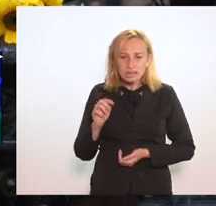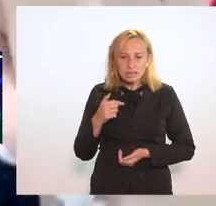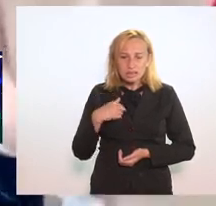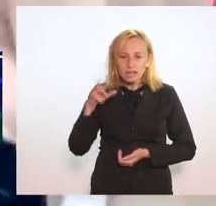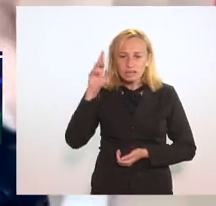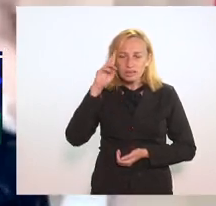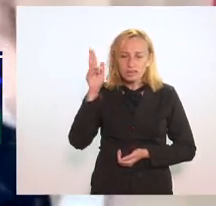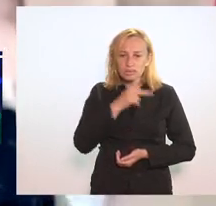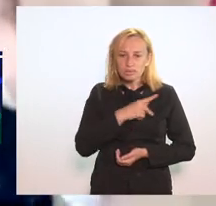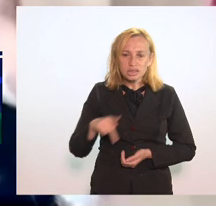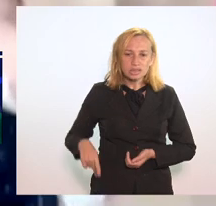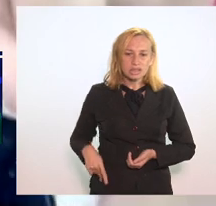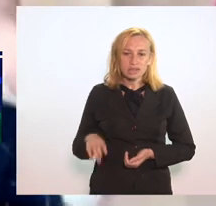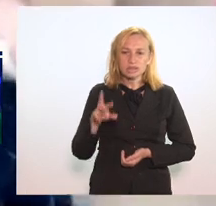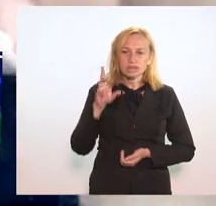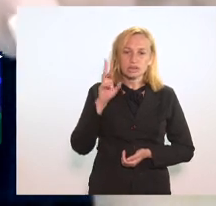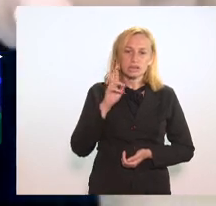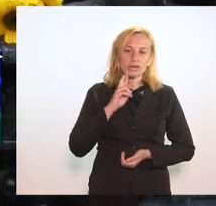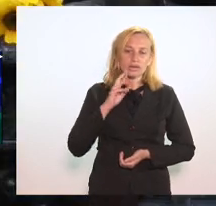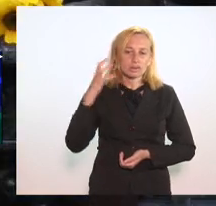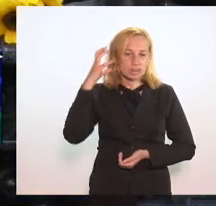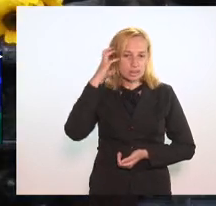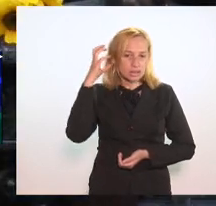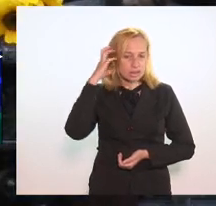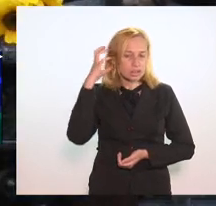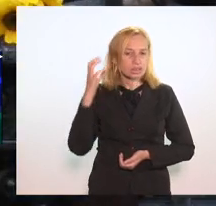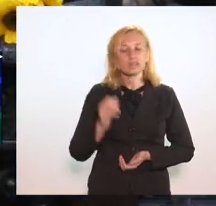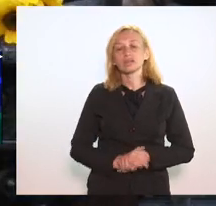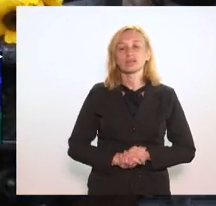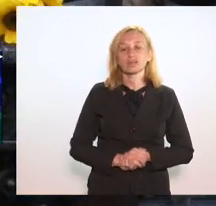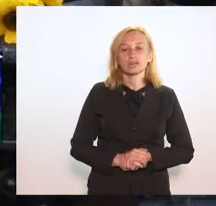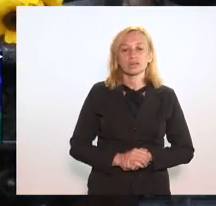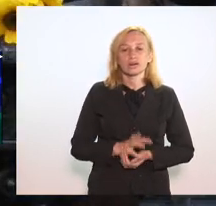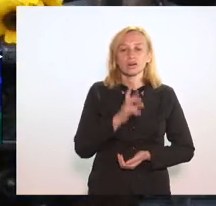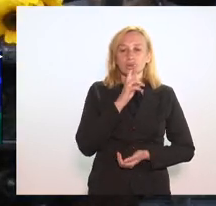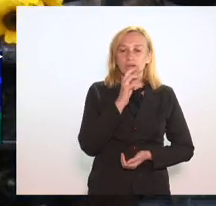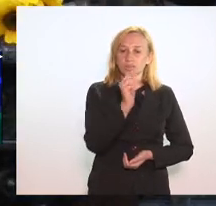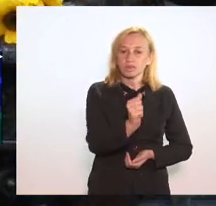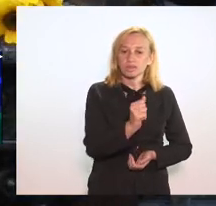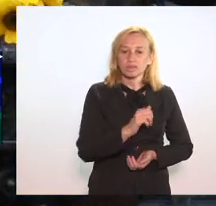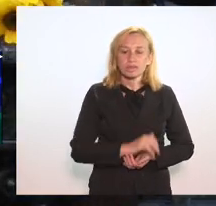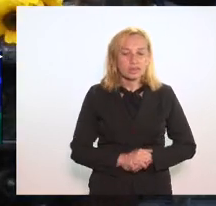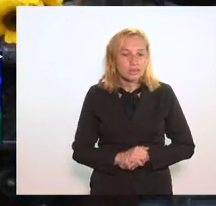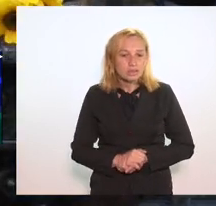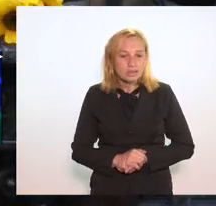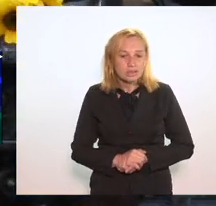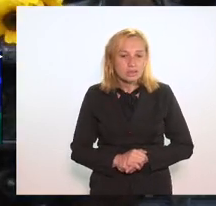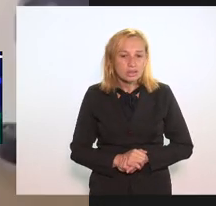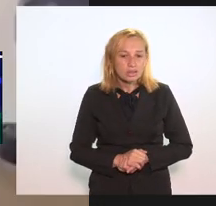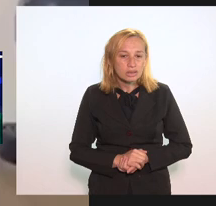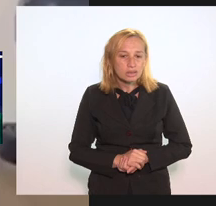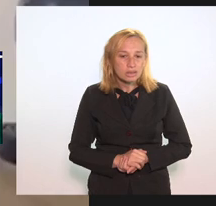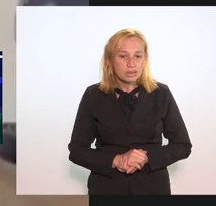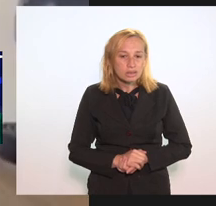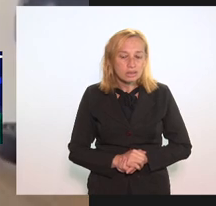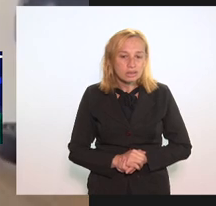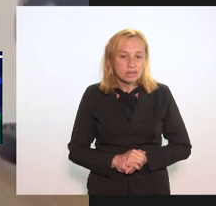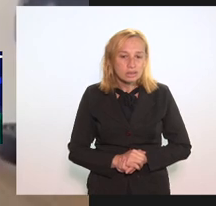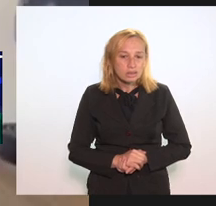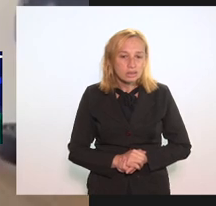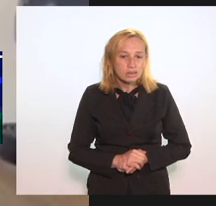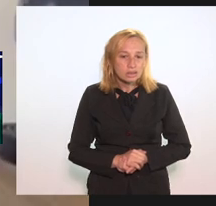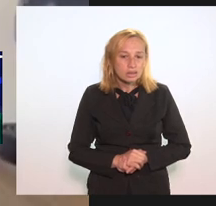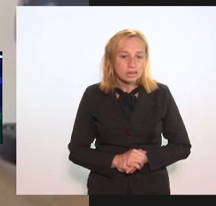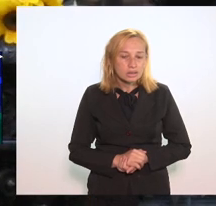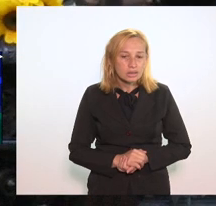presidente e o Rodrigo Amorim Silva presidente da família Pediu para sair